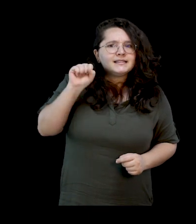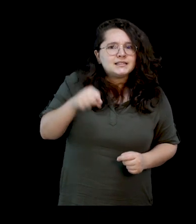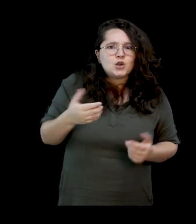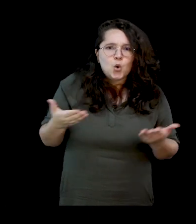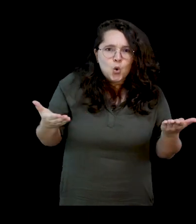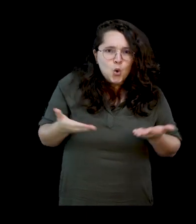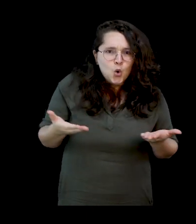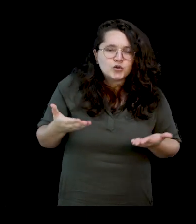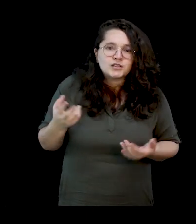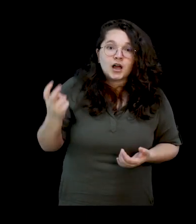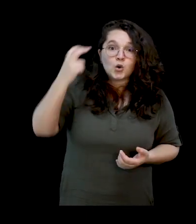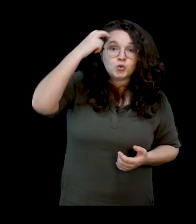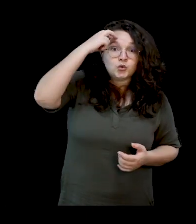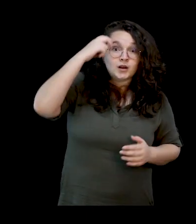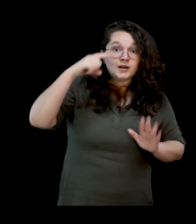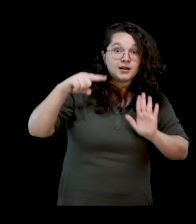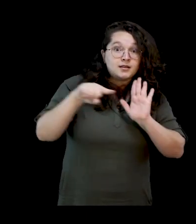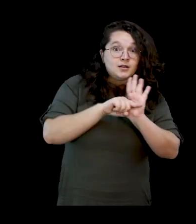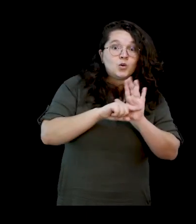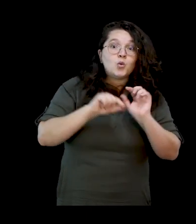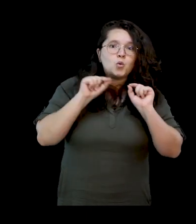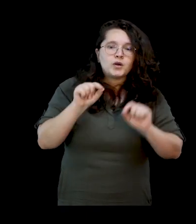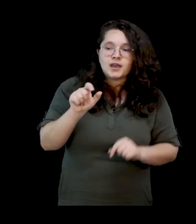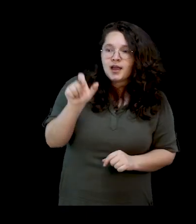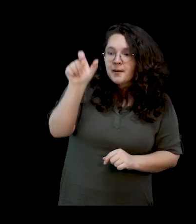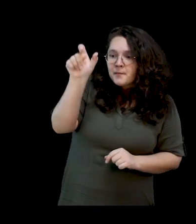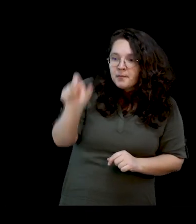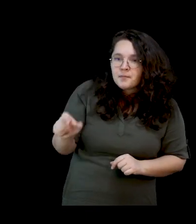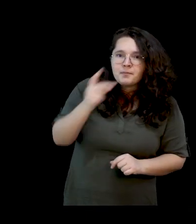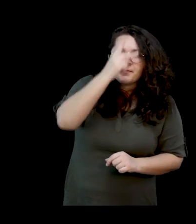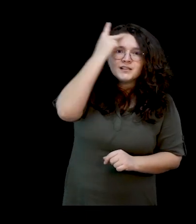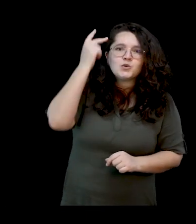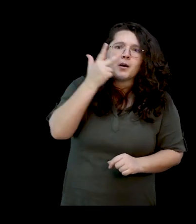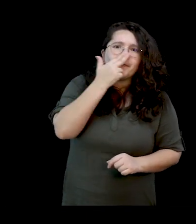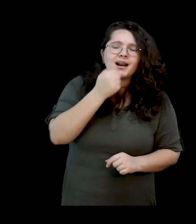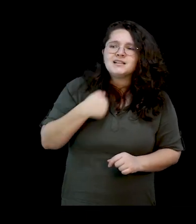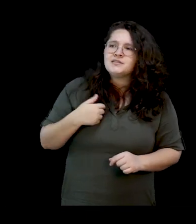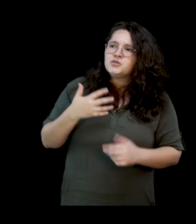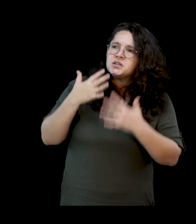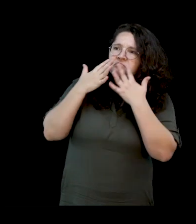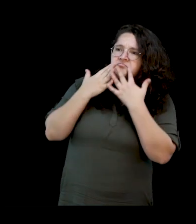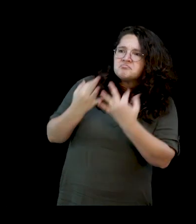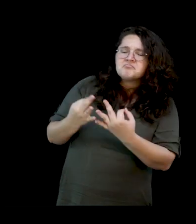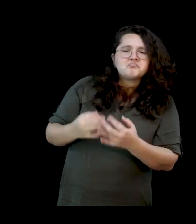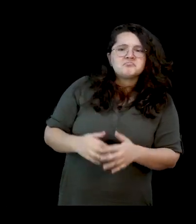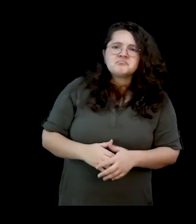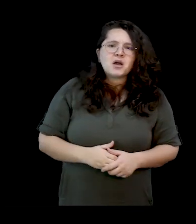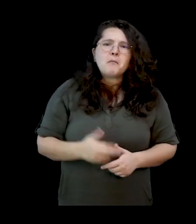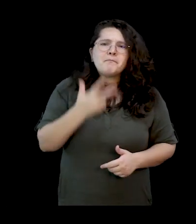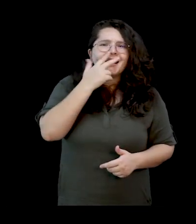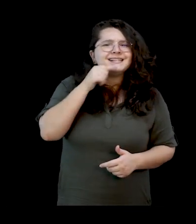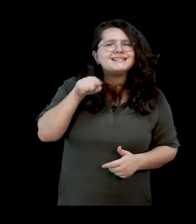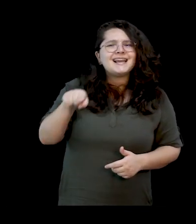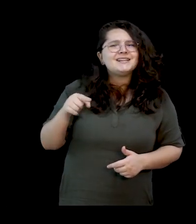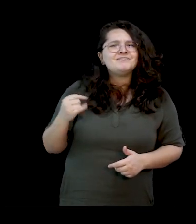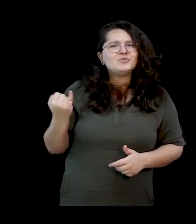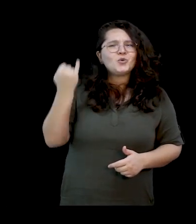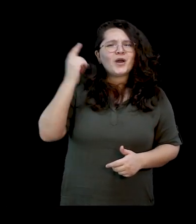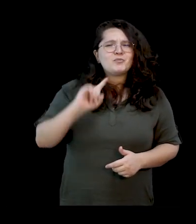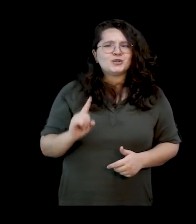dimensão negativa hoje da cultura, que é uma dimensão da aniquilação do sujeito, aniquilação no sentido de